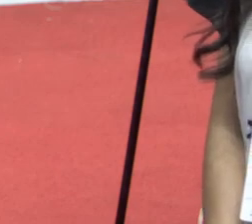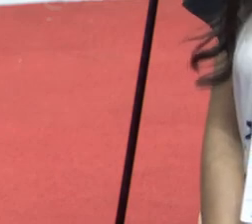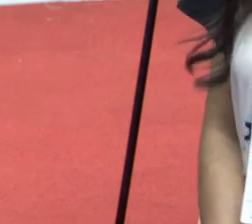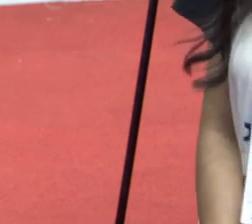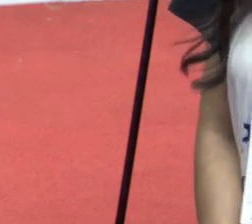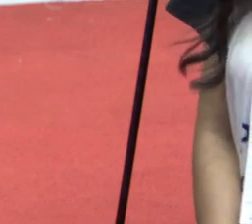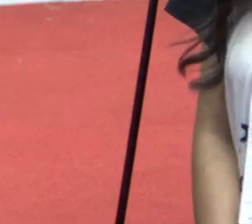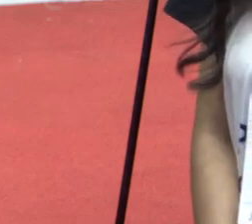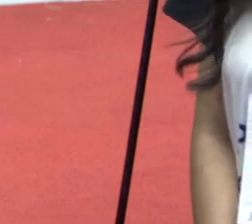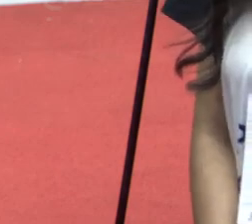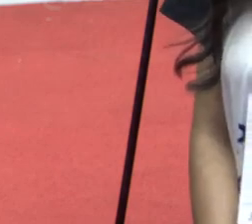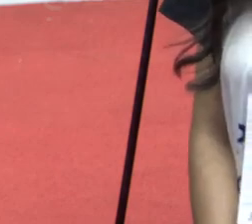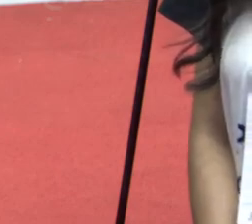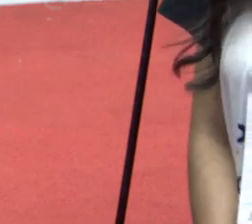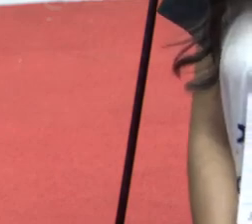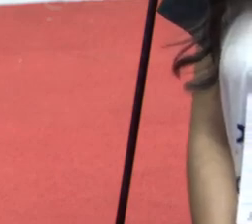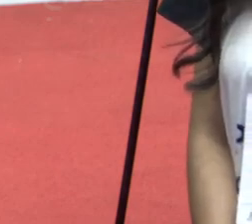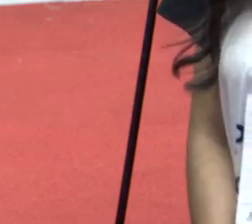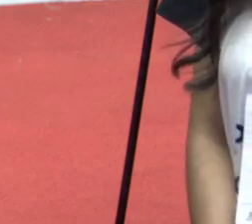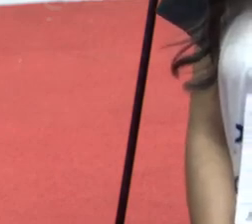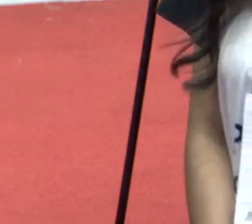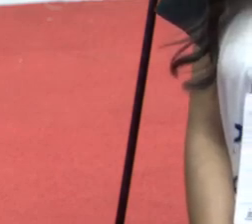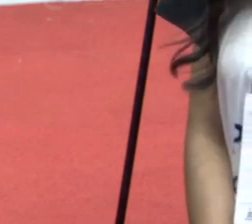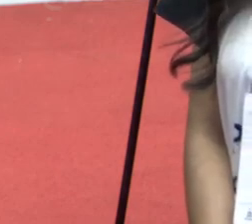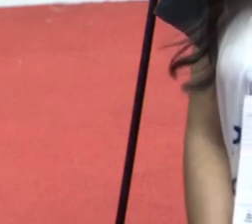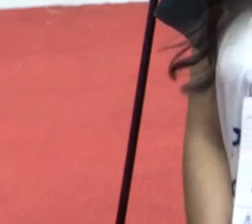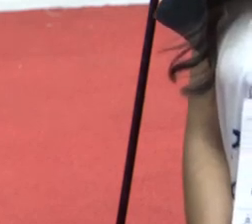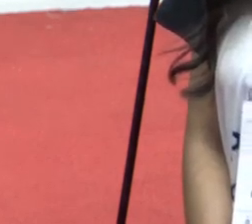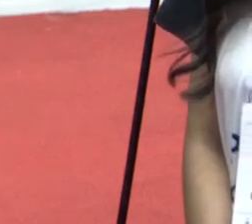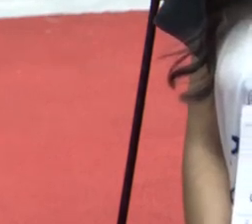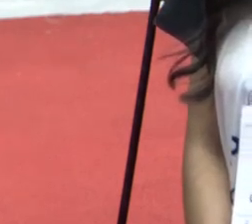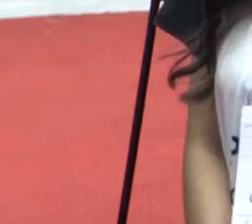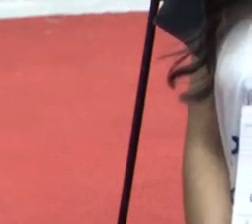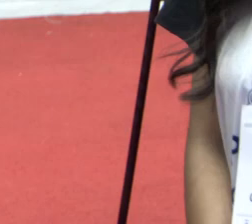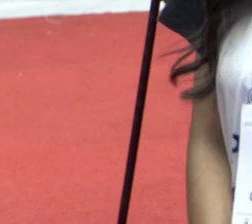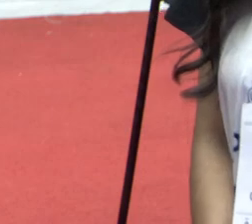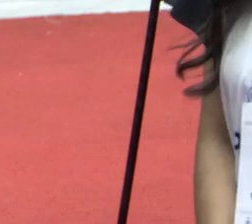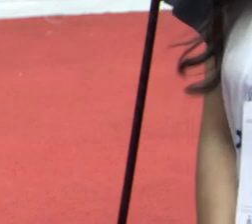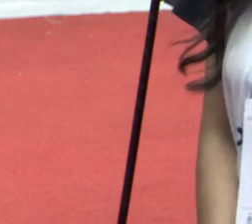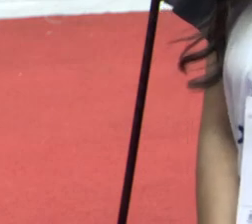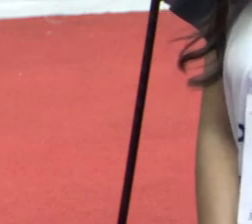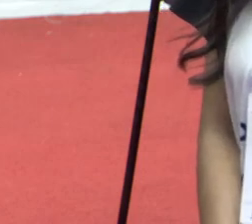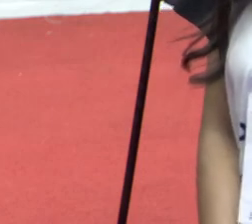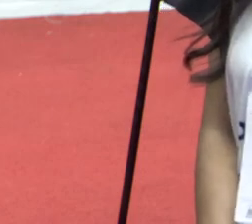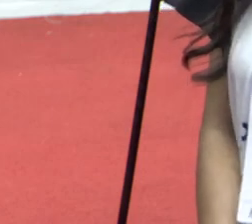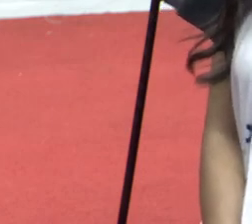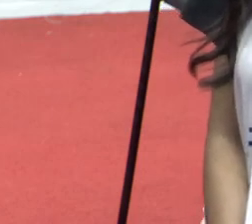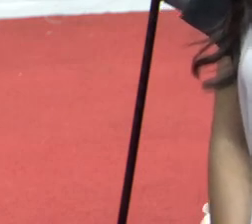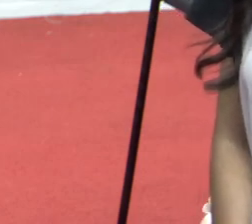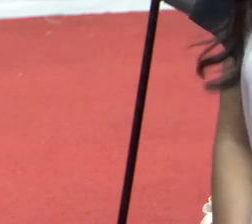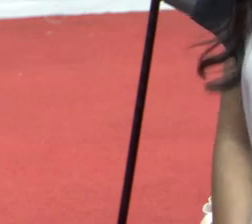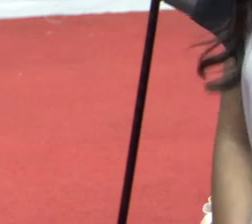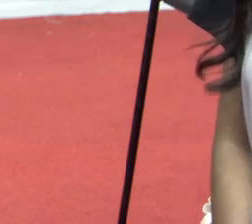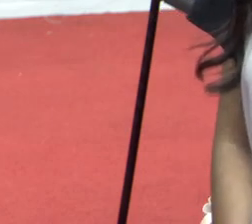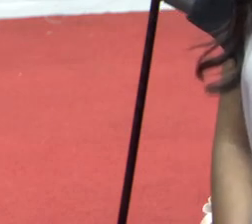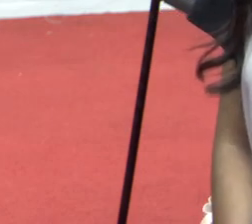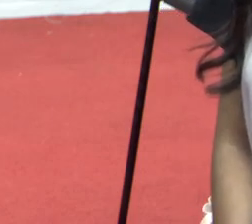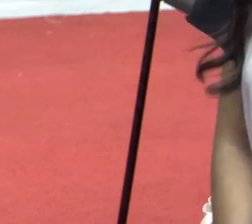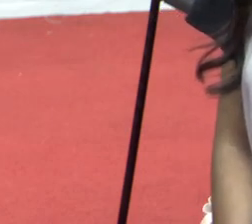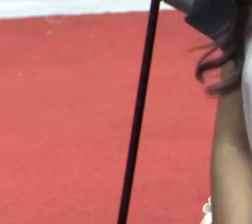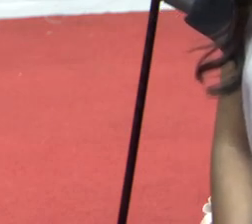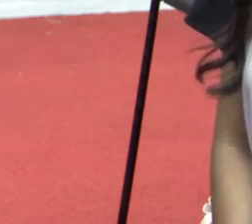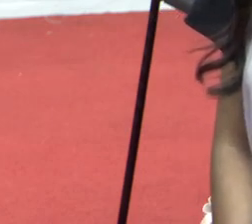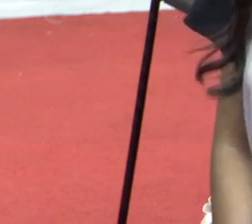foi falado muita das vezes os professores Eles não estão dando aulas de qualidade nó estão buscando essas qualificações por conta de falta de